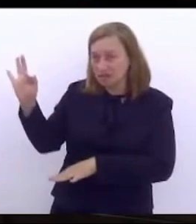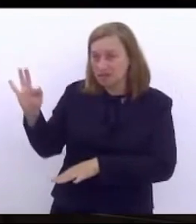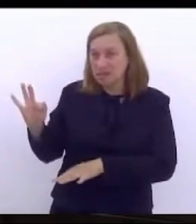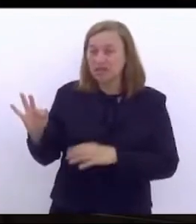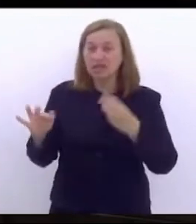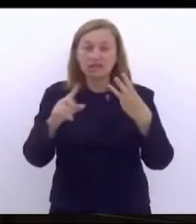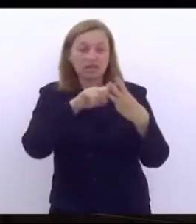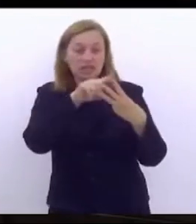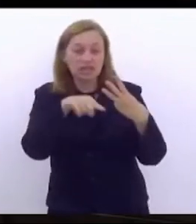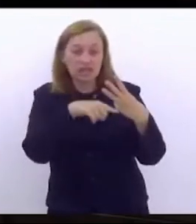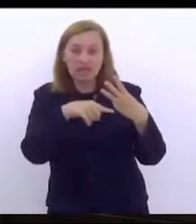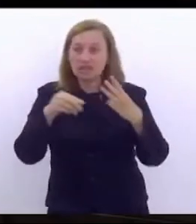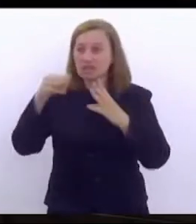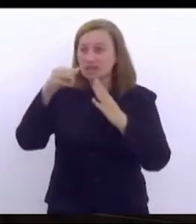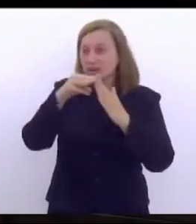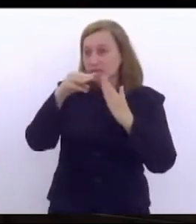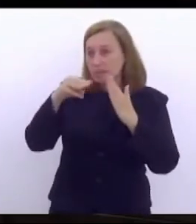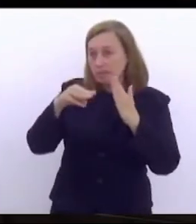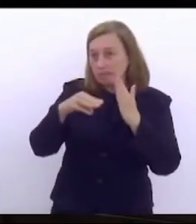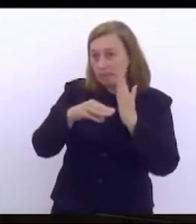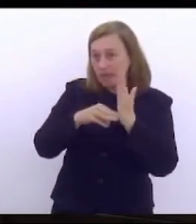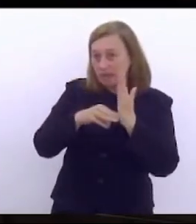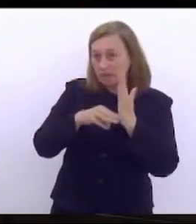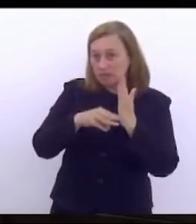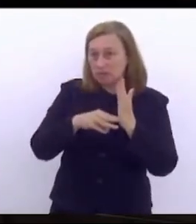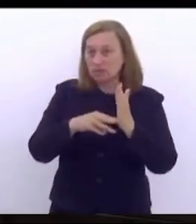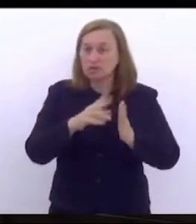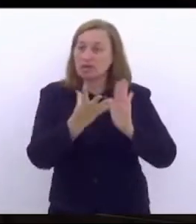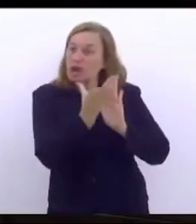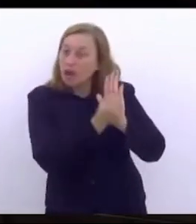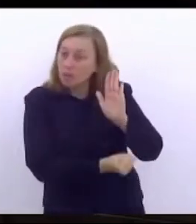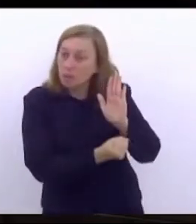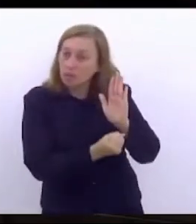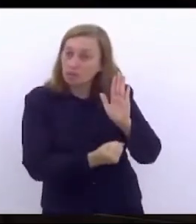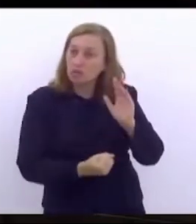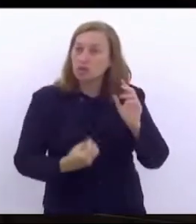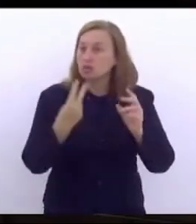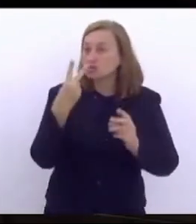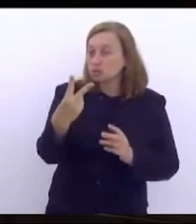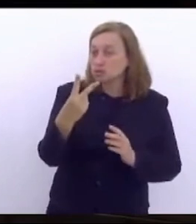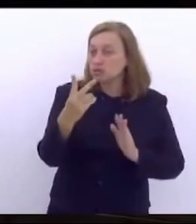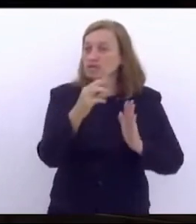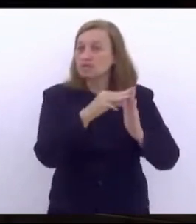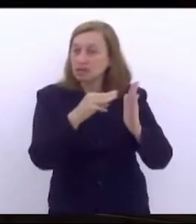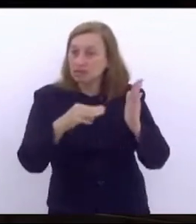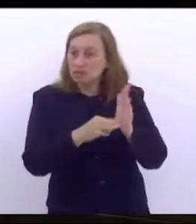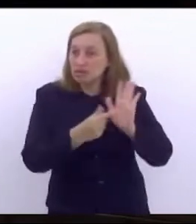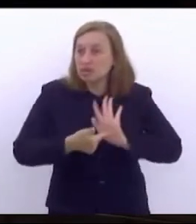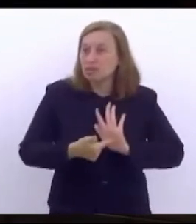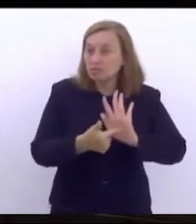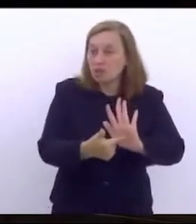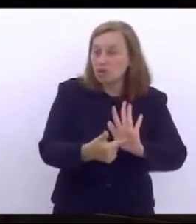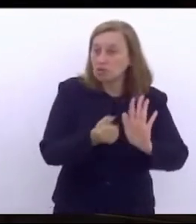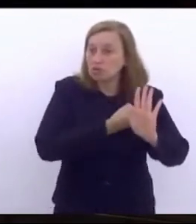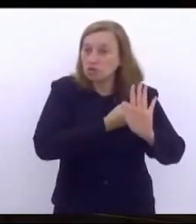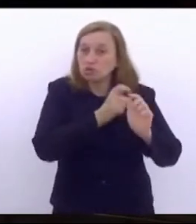metodologias para estimar abortos na França, por causa da subnotificação. 2 dessas metodologias mostram um aumento